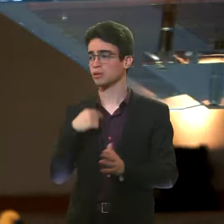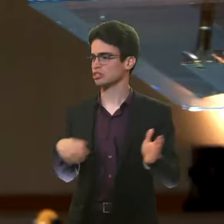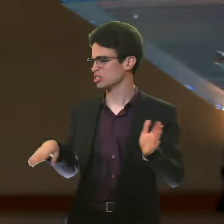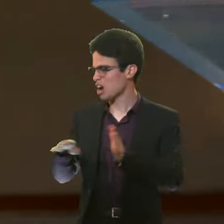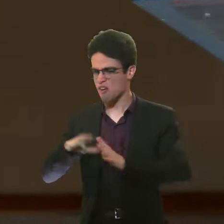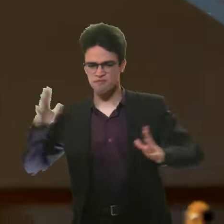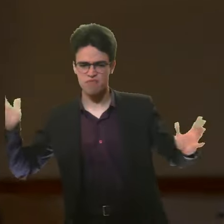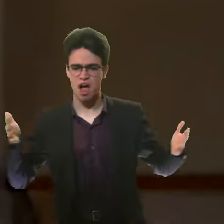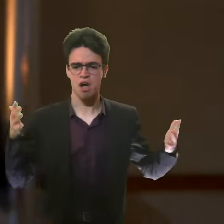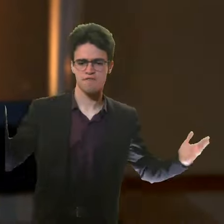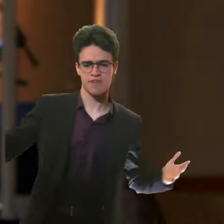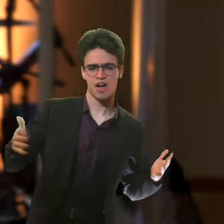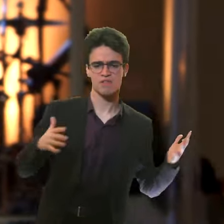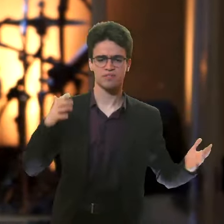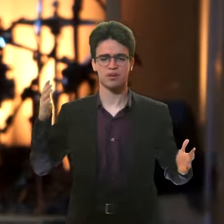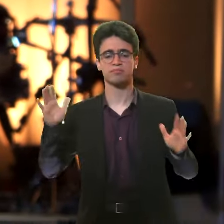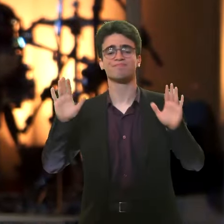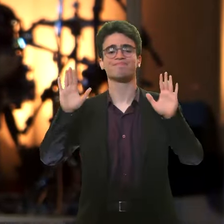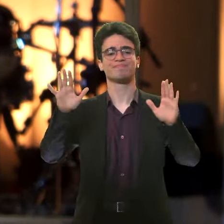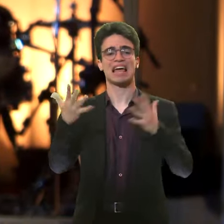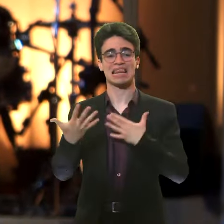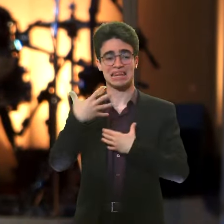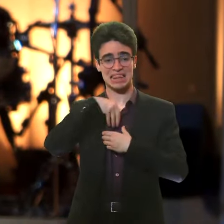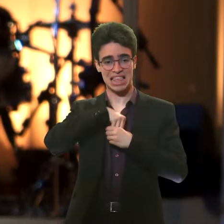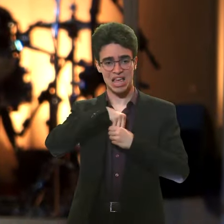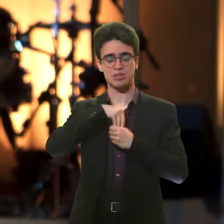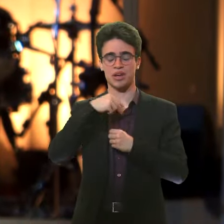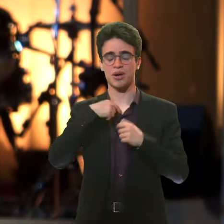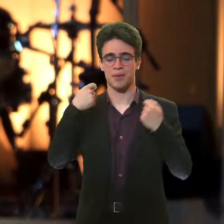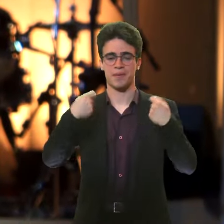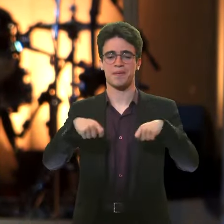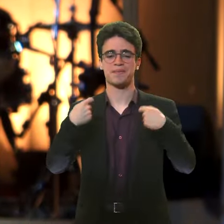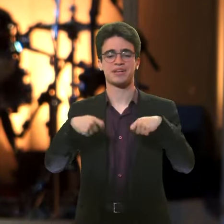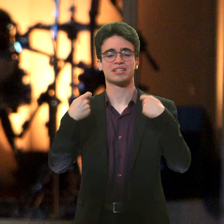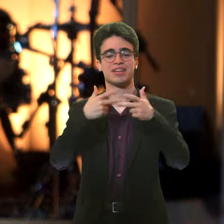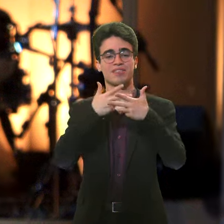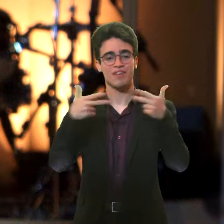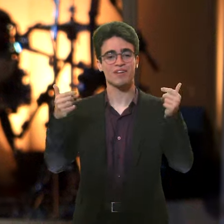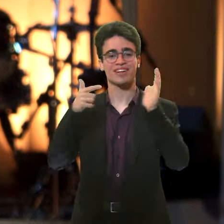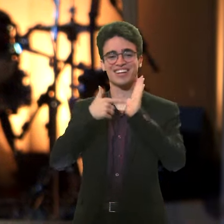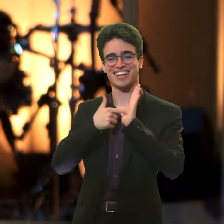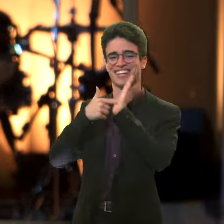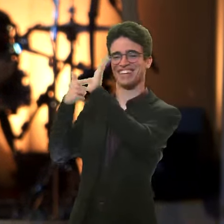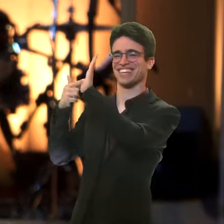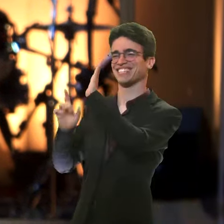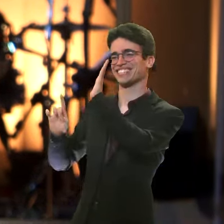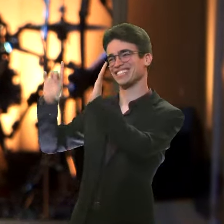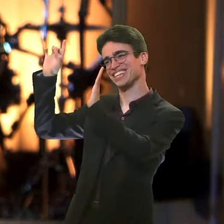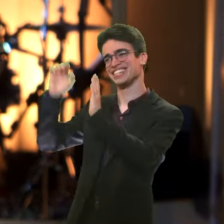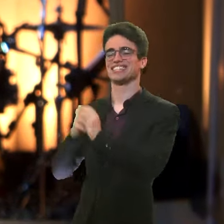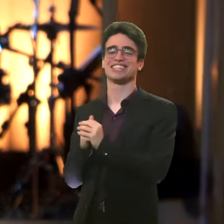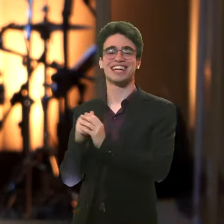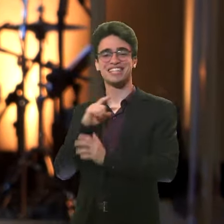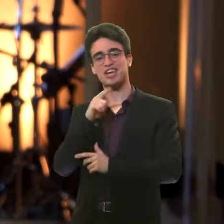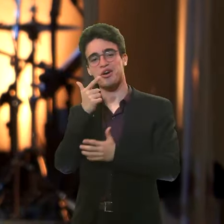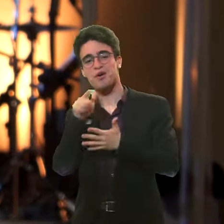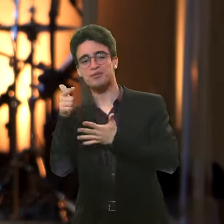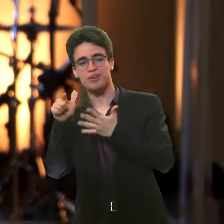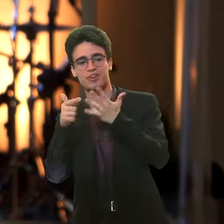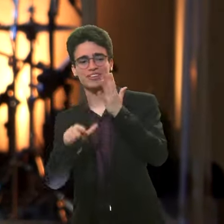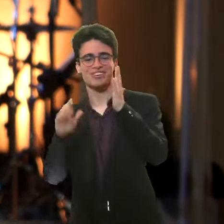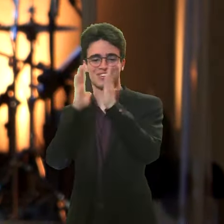lá, vamos lá. Existia algo aqui dentro que eu precisava falar para Deus. Como várias outras orações que eu fiz nessa